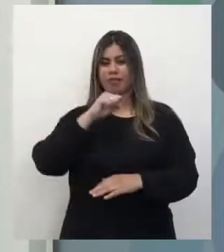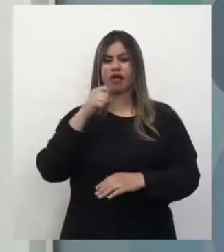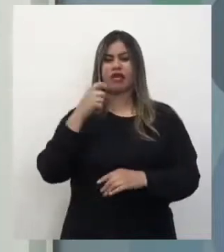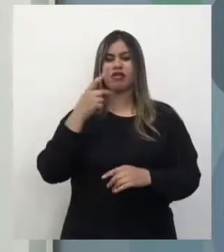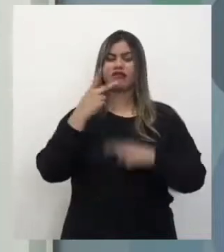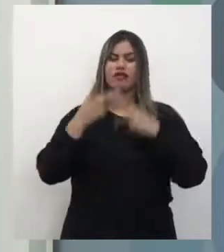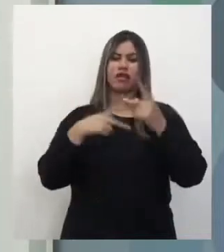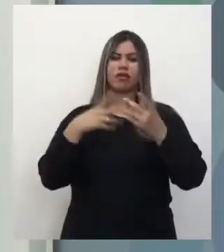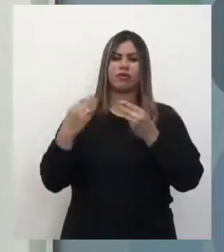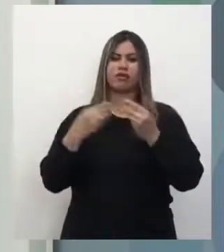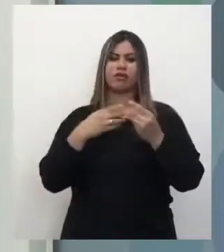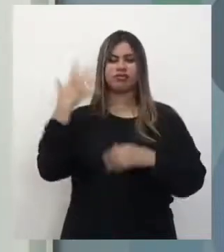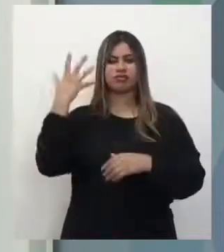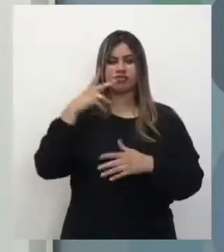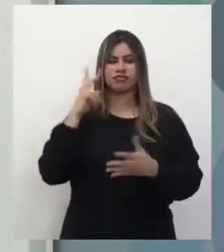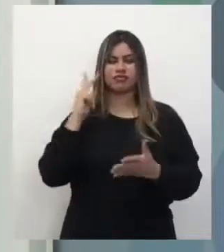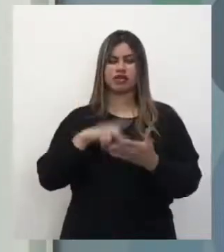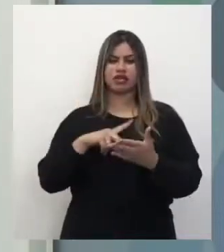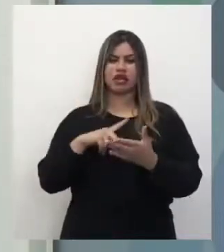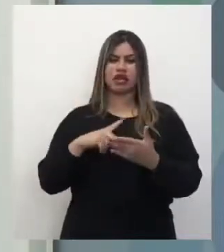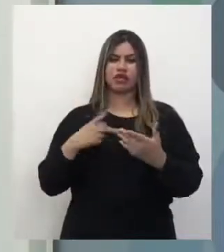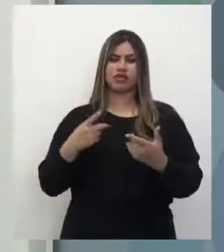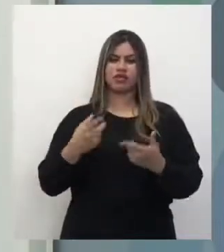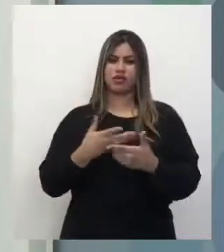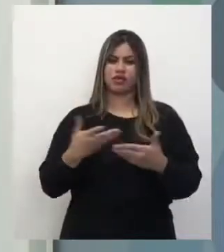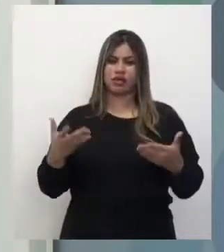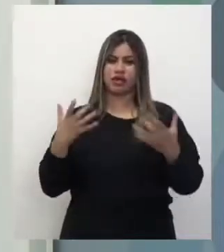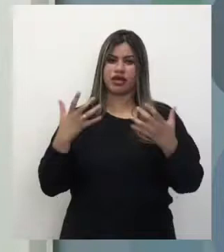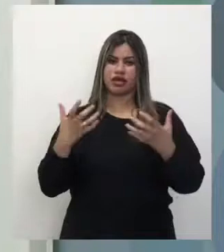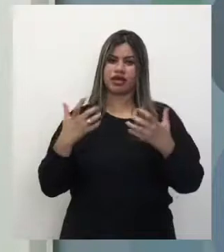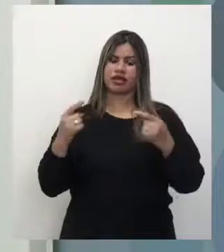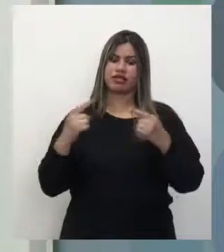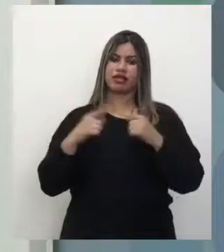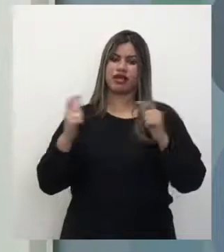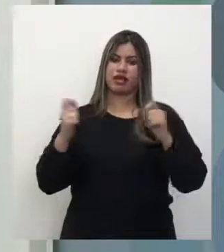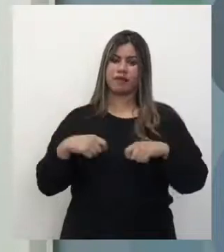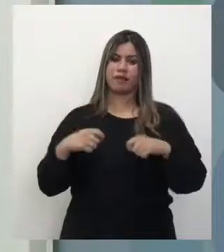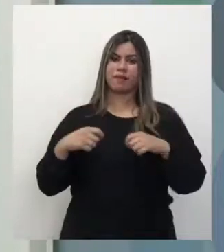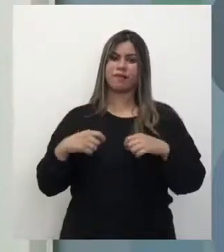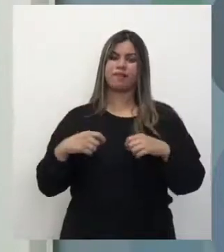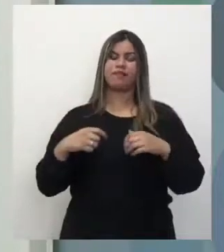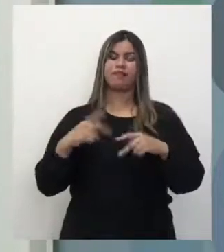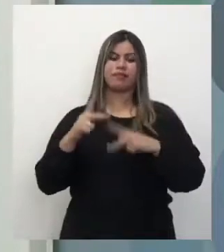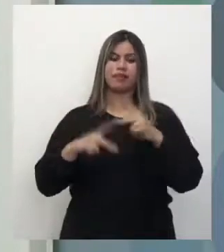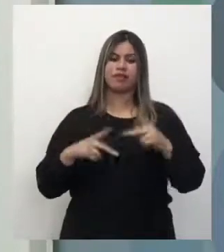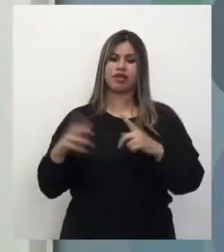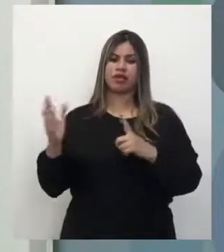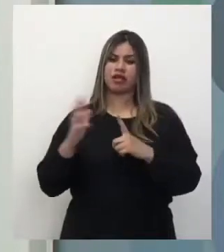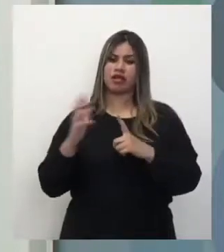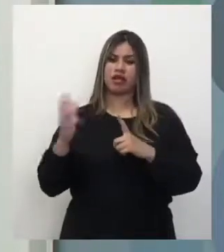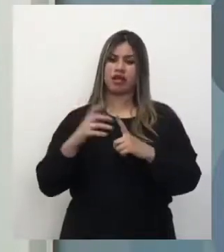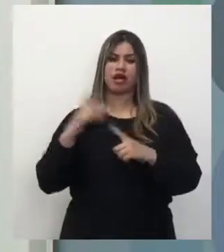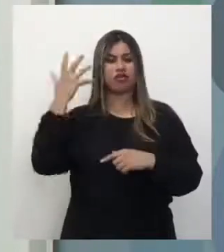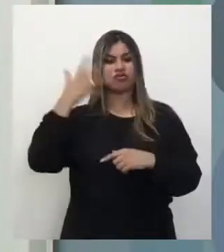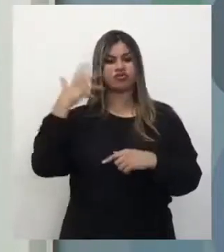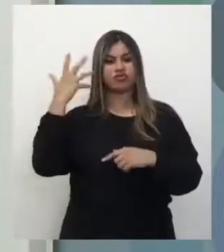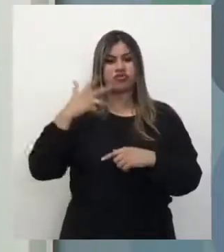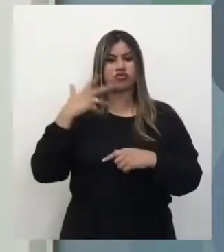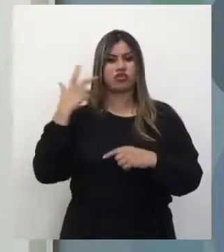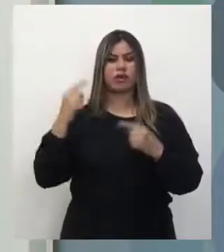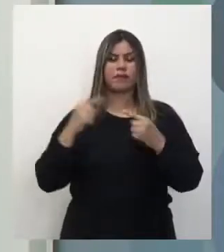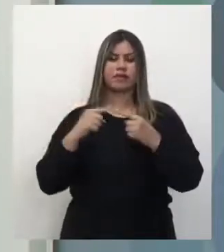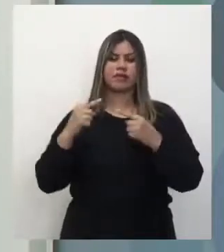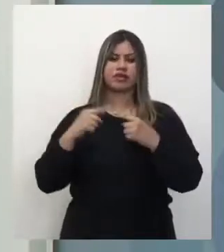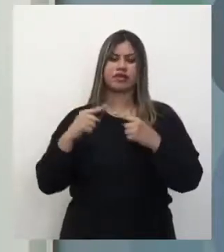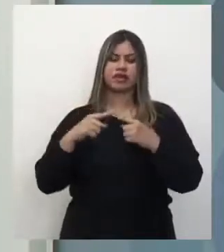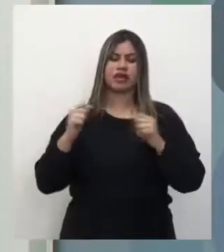verdade. Quando você quer, um dos recursos que você tem para manipular a população é ter um discurso que legitime uma